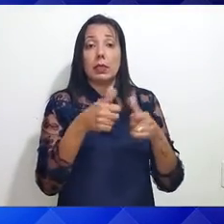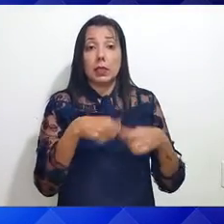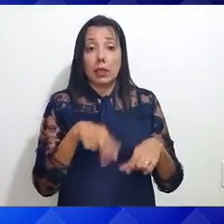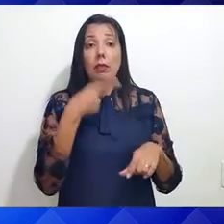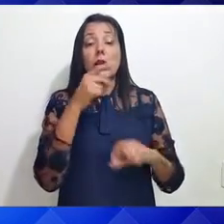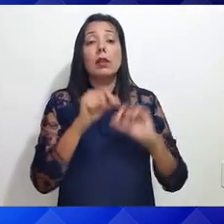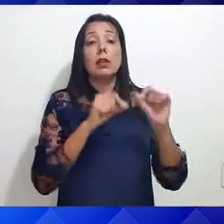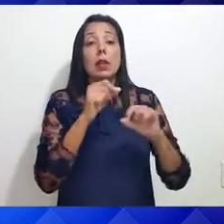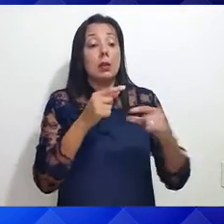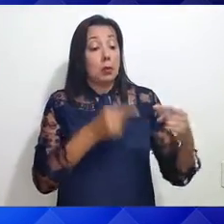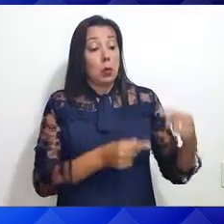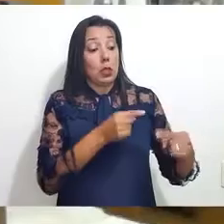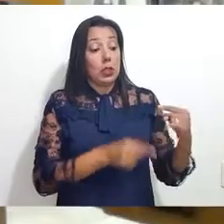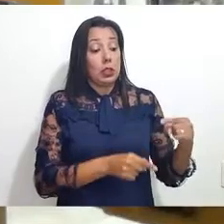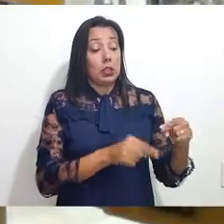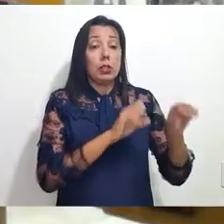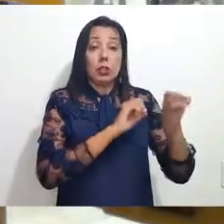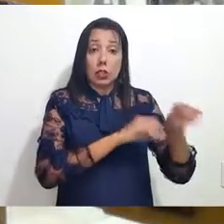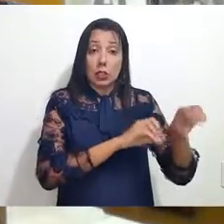Sexual é quando a criança tem fins